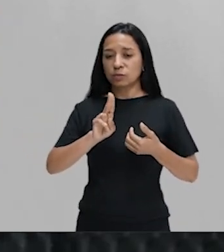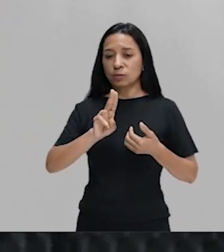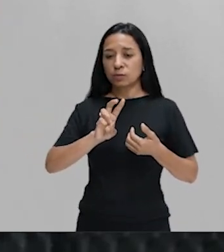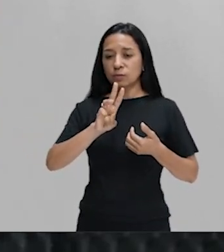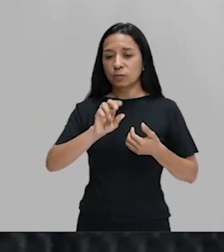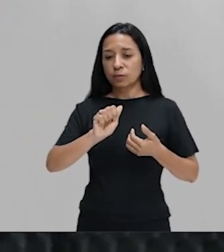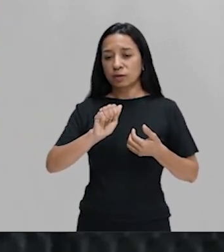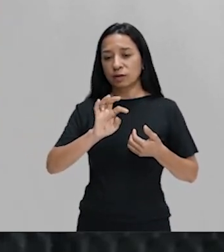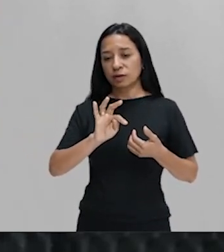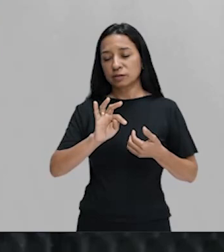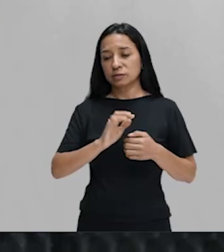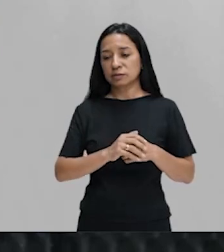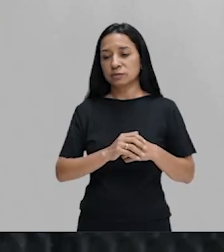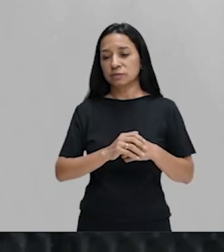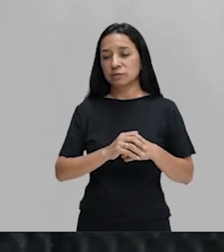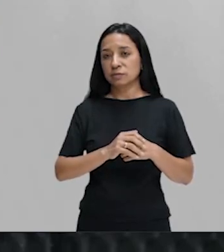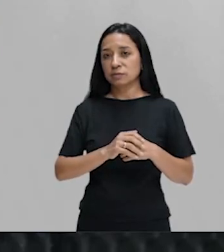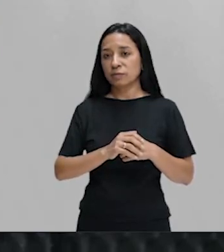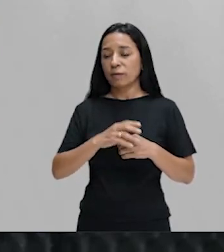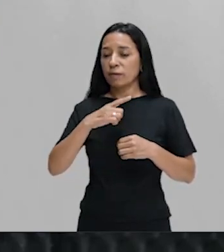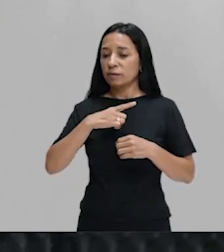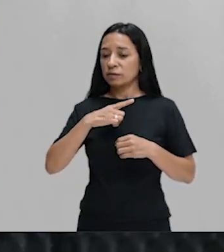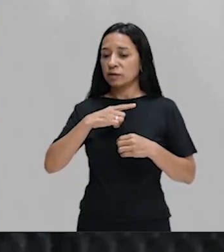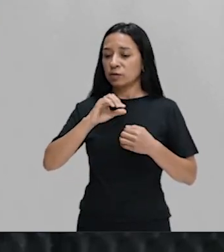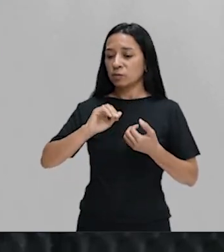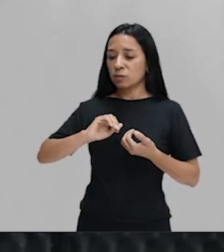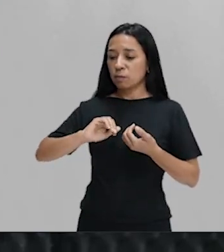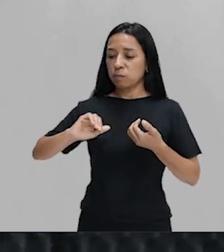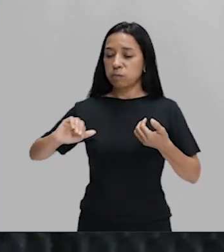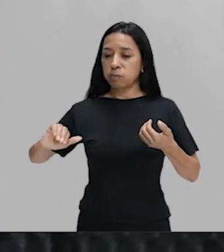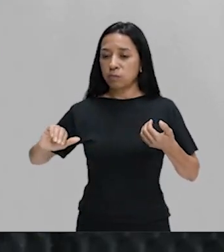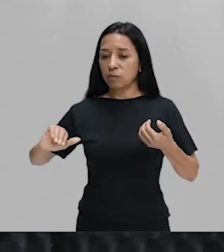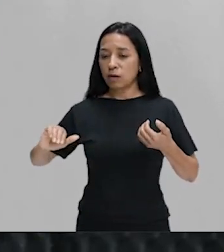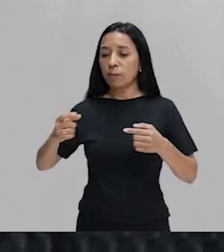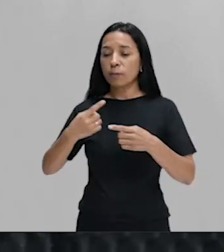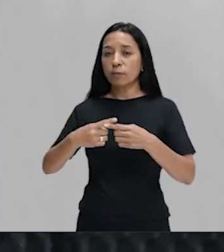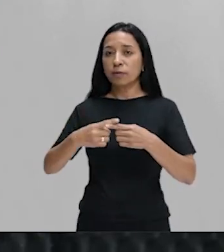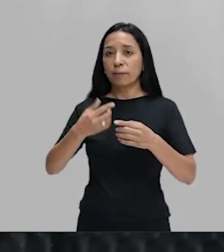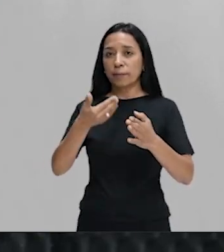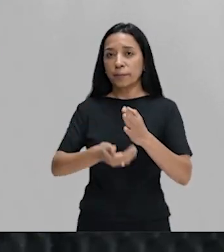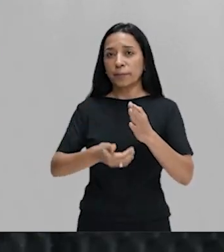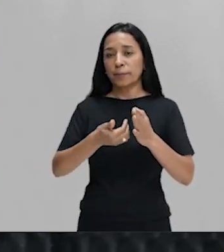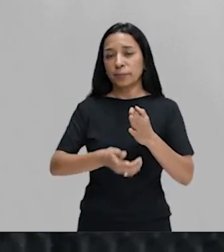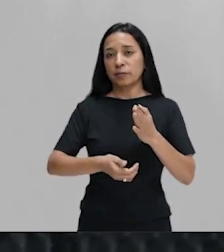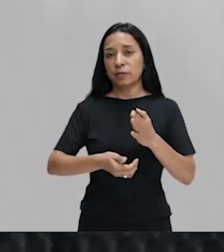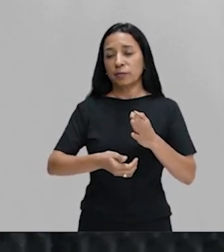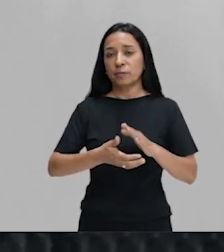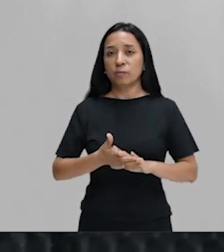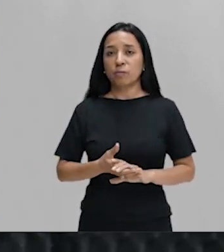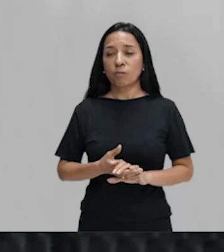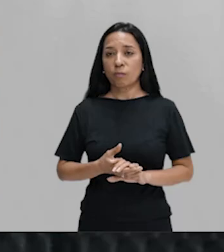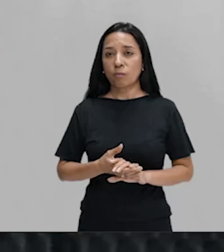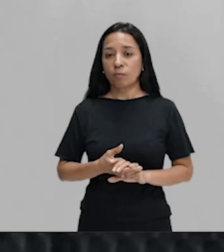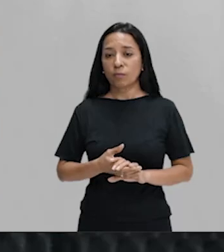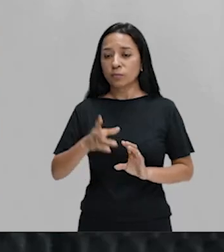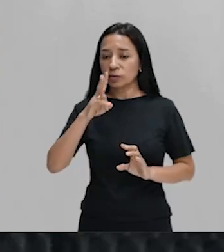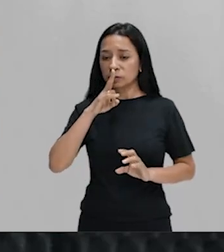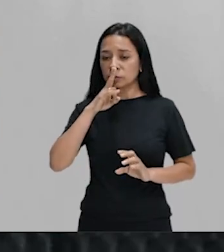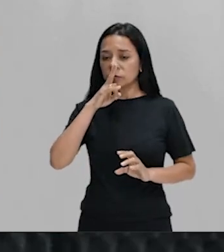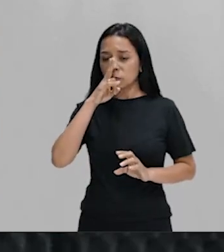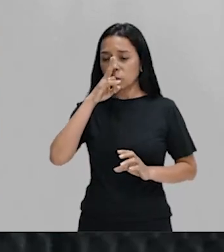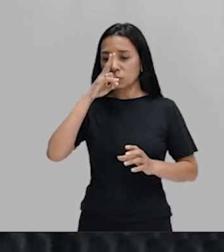havia ocupado. Ele acabou tendo que recuar, ele perdeu essa guerra para as